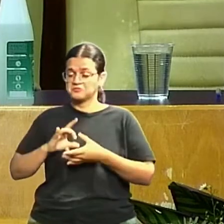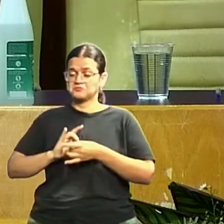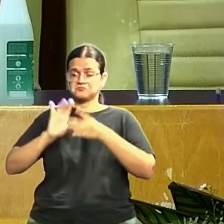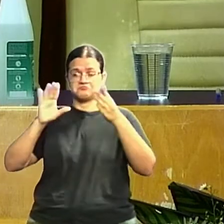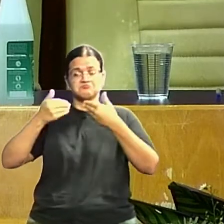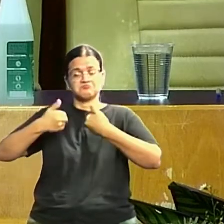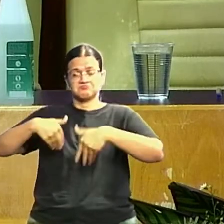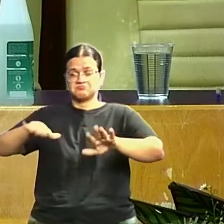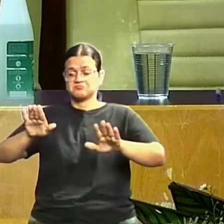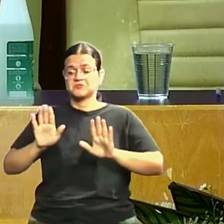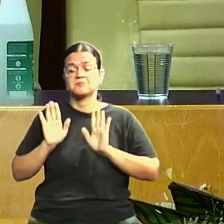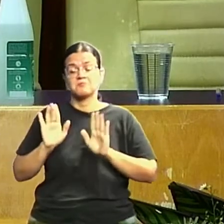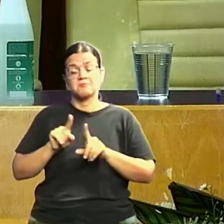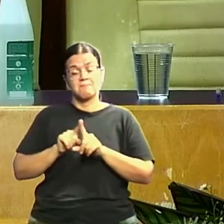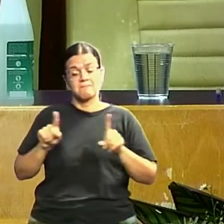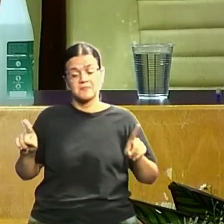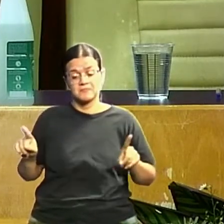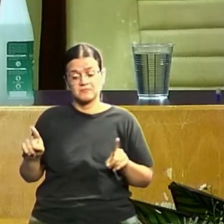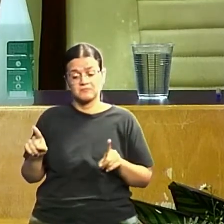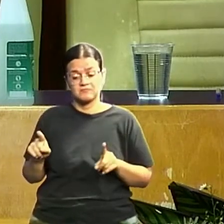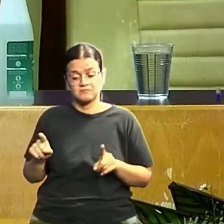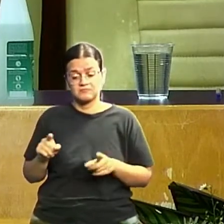liberar, entretanto,